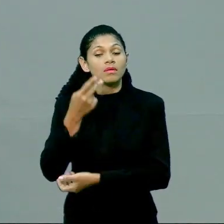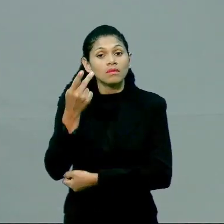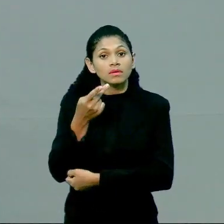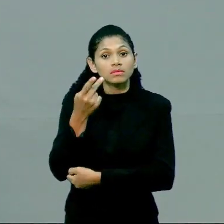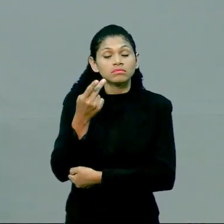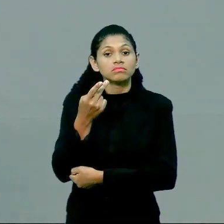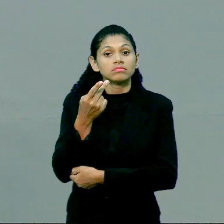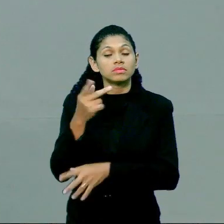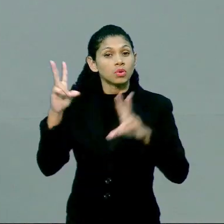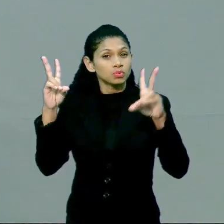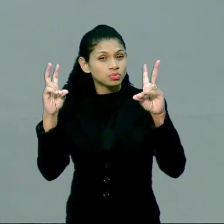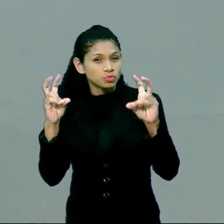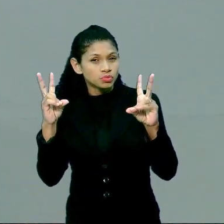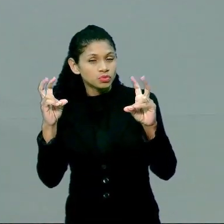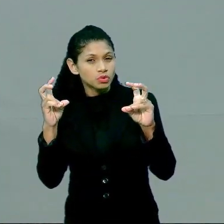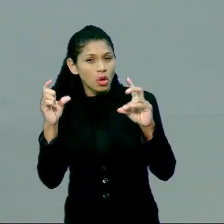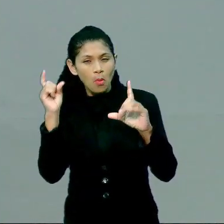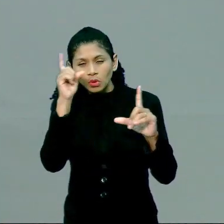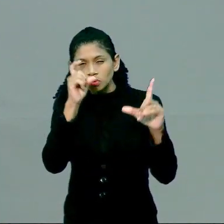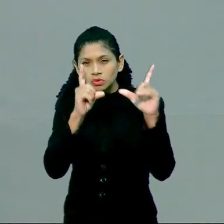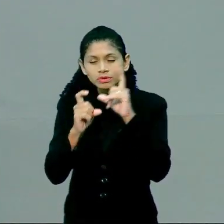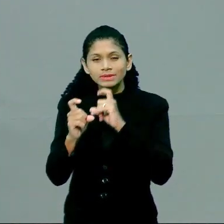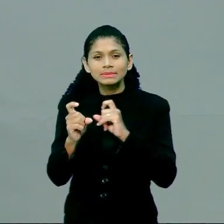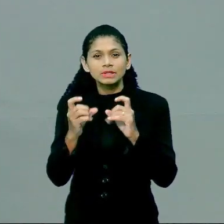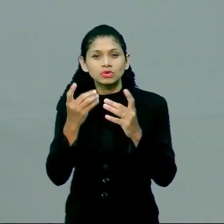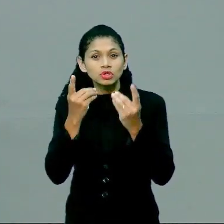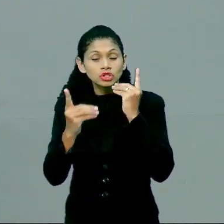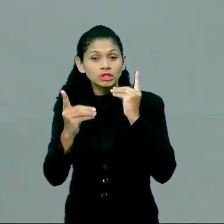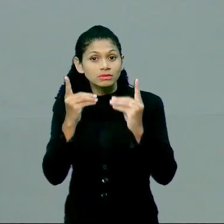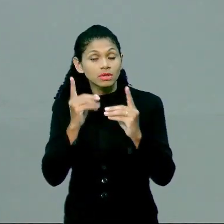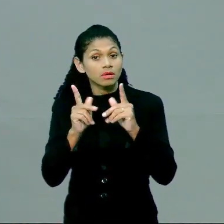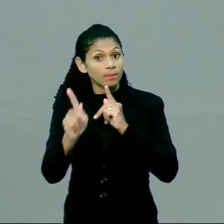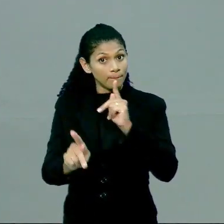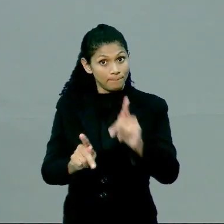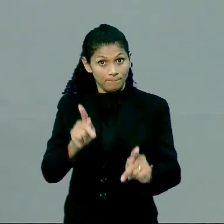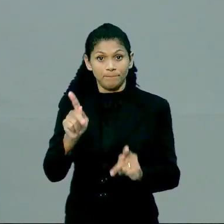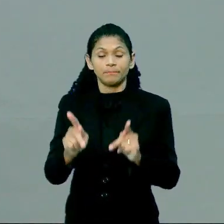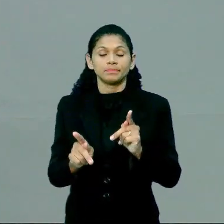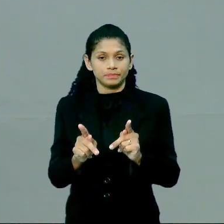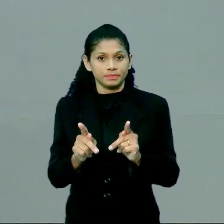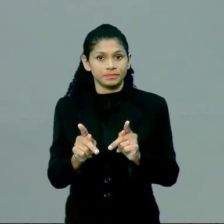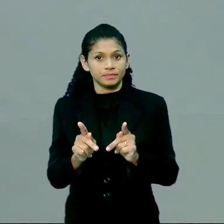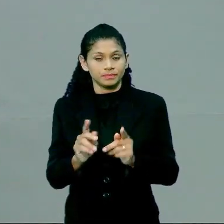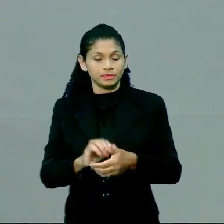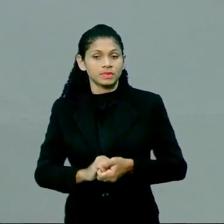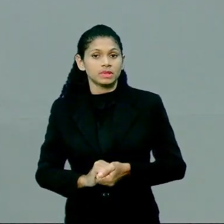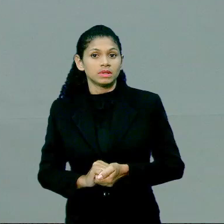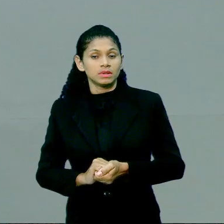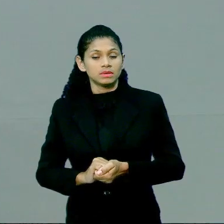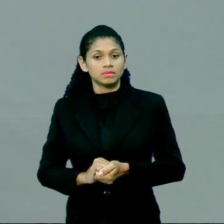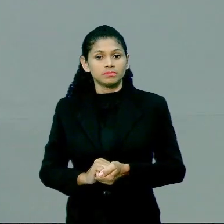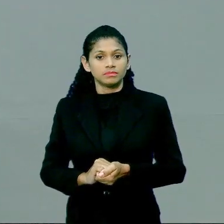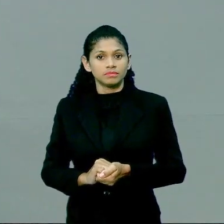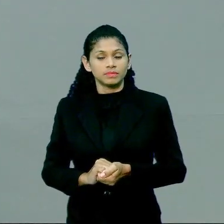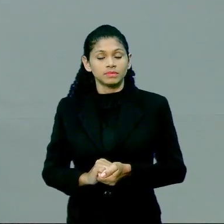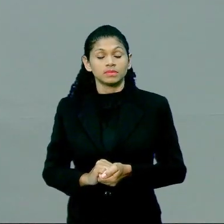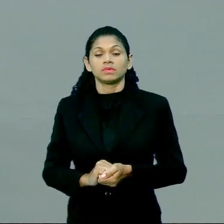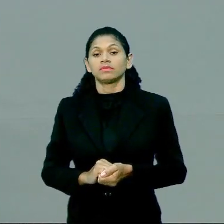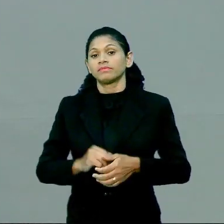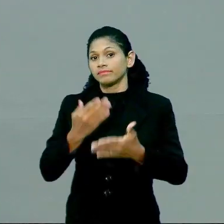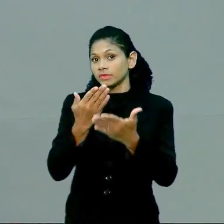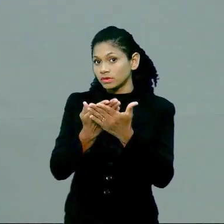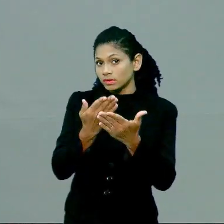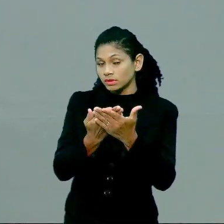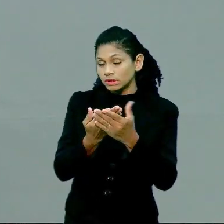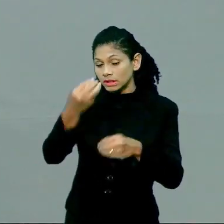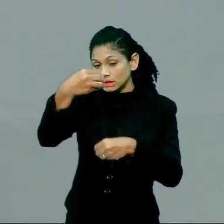as expressões idiomáticas Então a gente vai trabalhar isso claro dentro do contexto da ele é ou seja da língua estrangeira